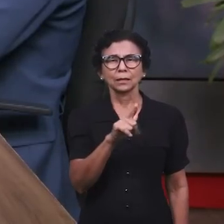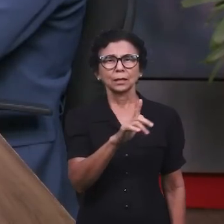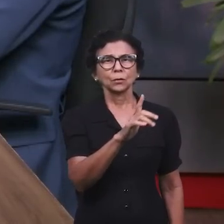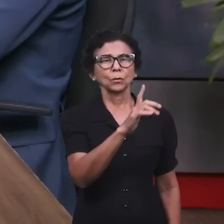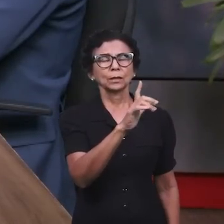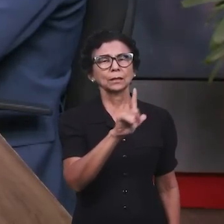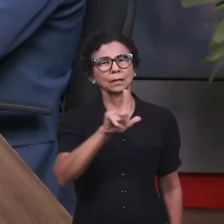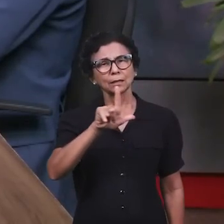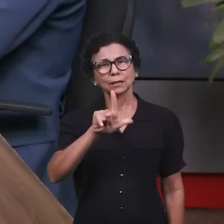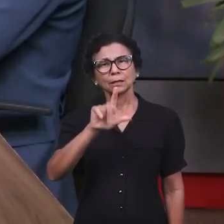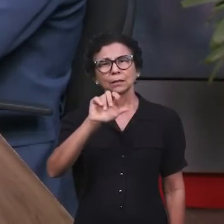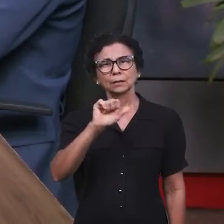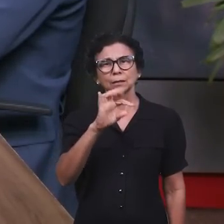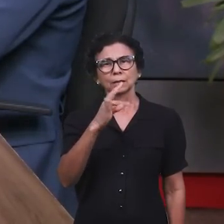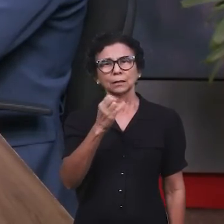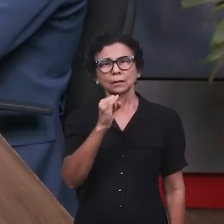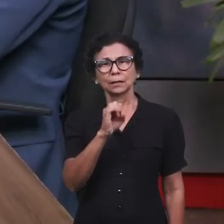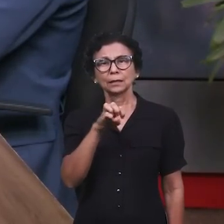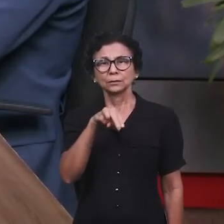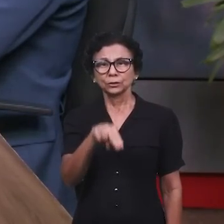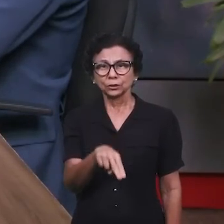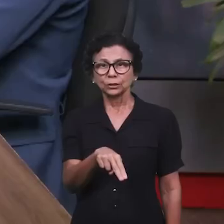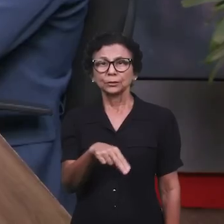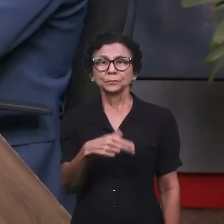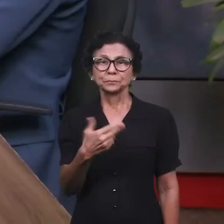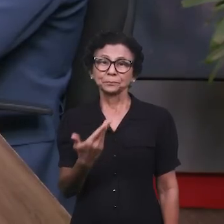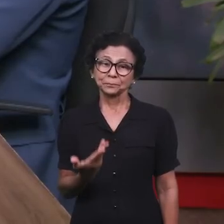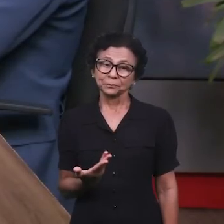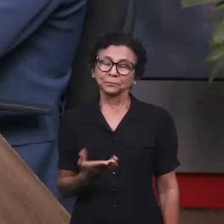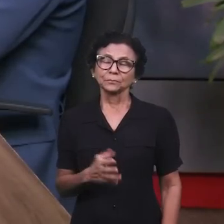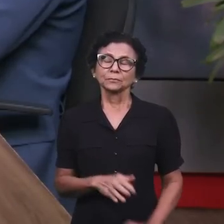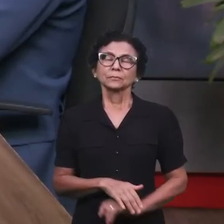que dificultava um pouco mais também, né? Mas só para dizer aqui,